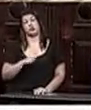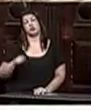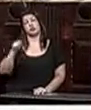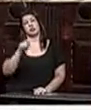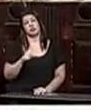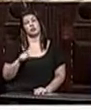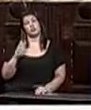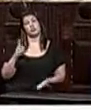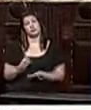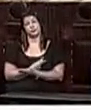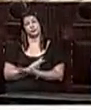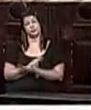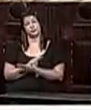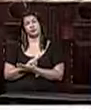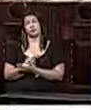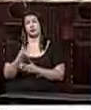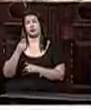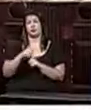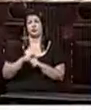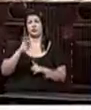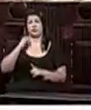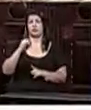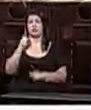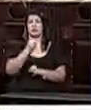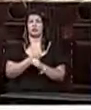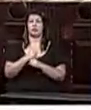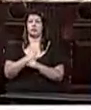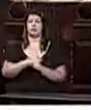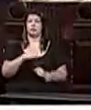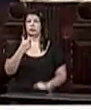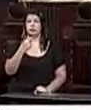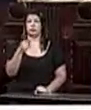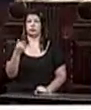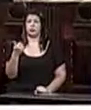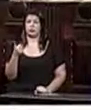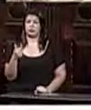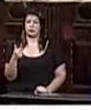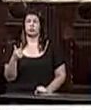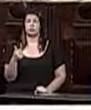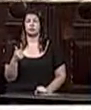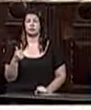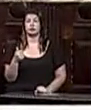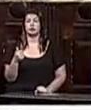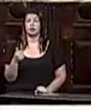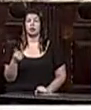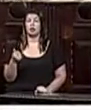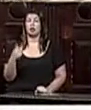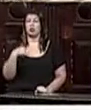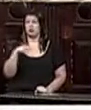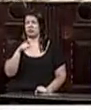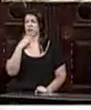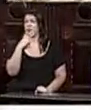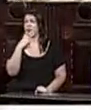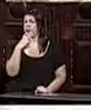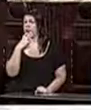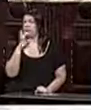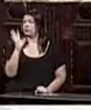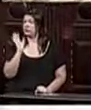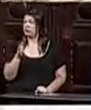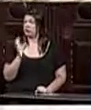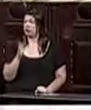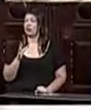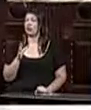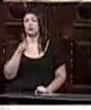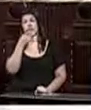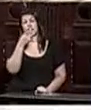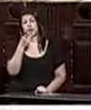das Chuvas de janeiro de 2011 em Teresópolis, a AVIT, que Vossa Excelência certamente conhece, porque mencionou